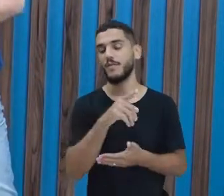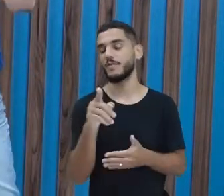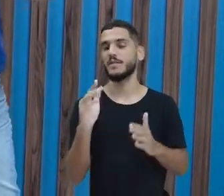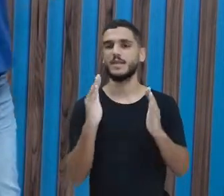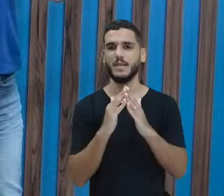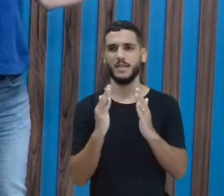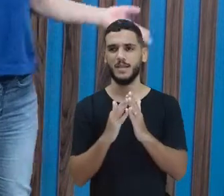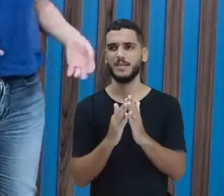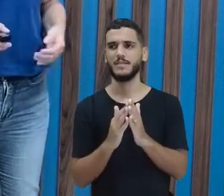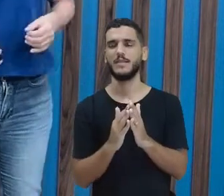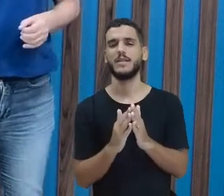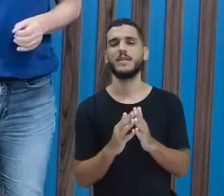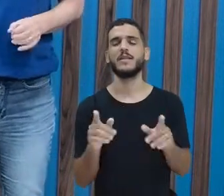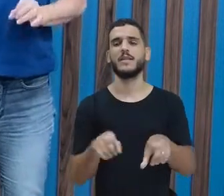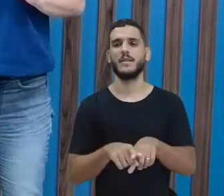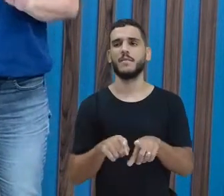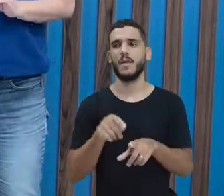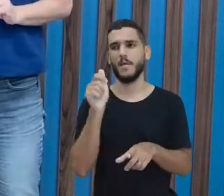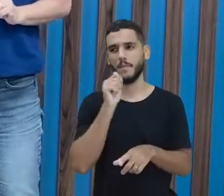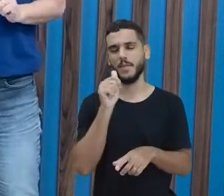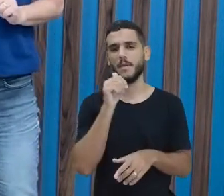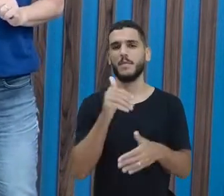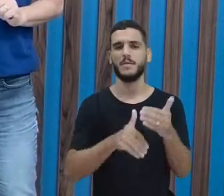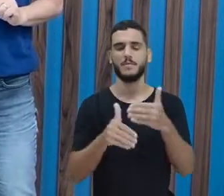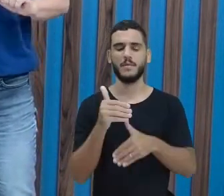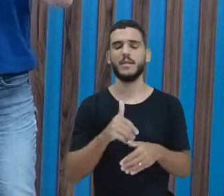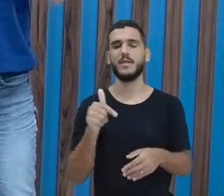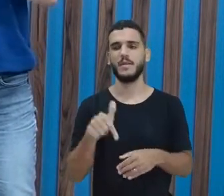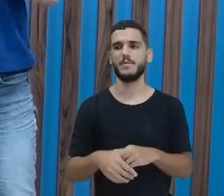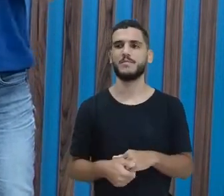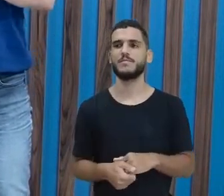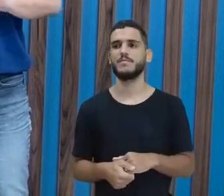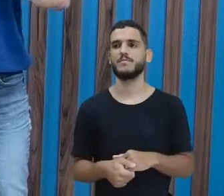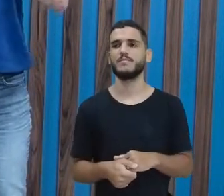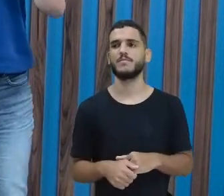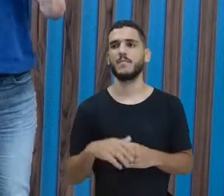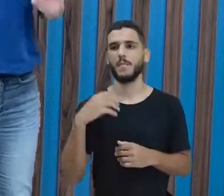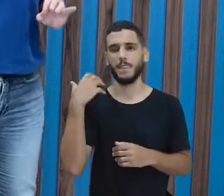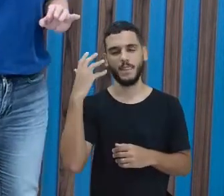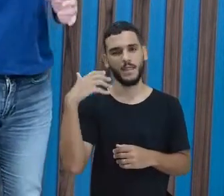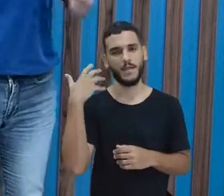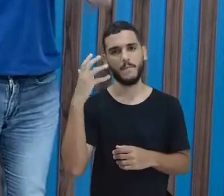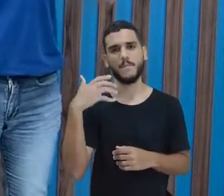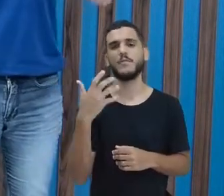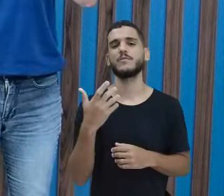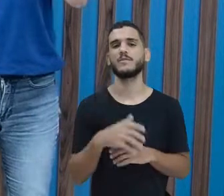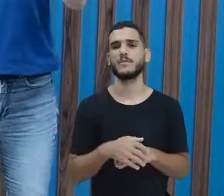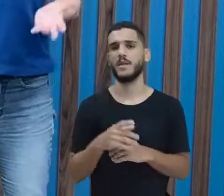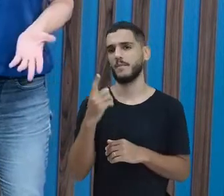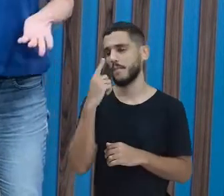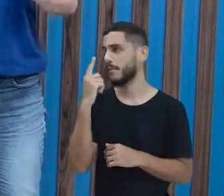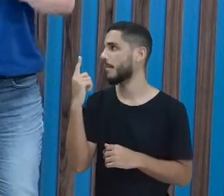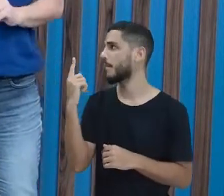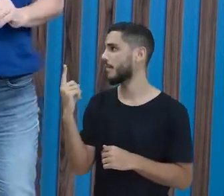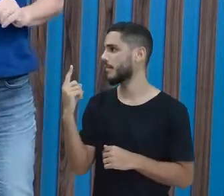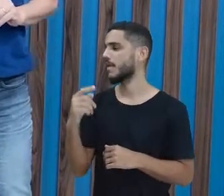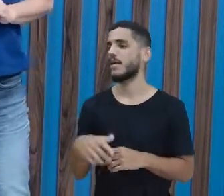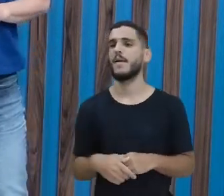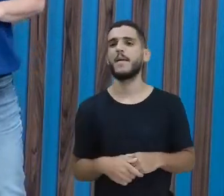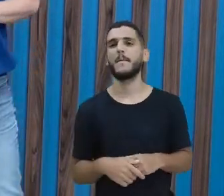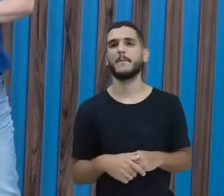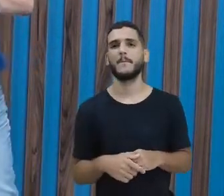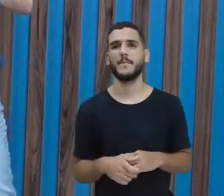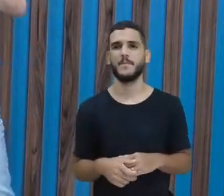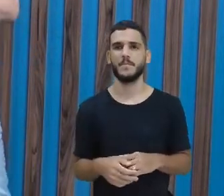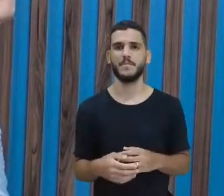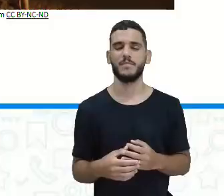estão, as meninas que estão aqui com a gente. Vê só. Essa música, Meu Limão, Meu Limoeiro, ela pode ser uma cantiga de roda. E